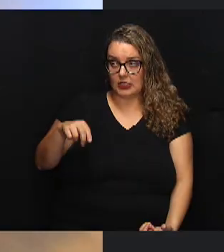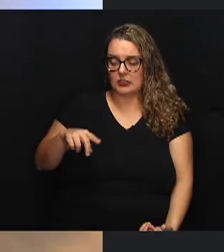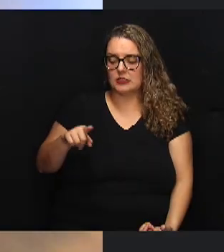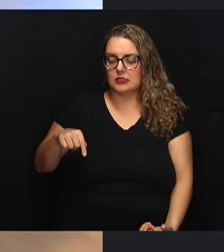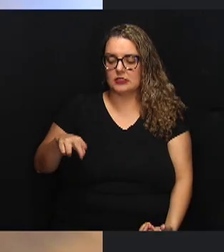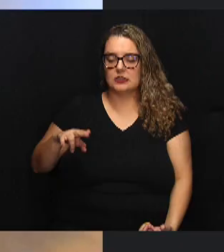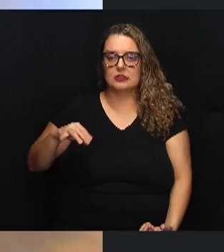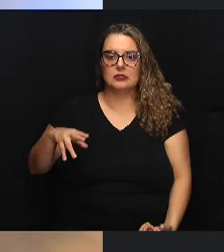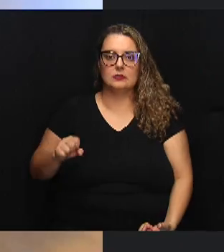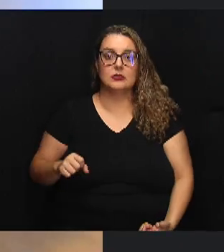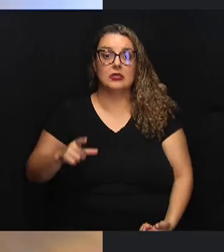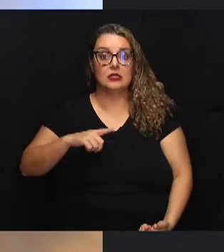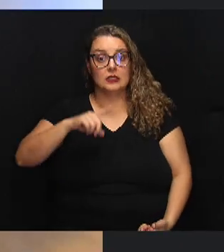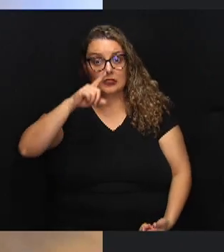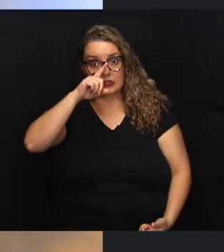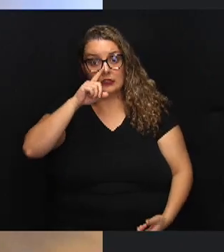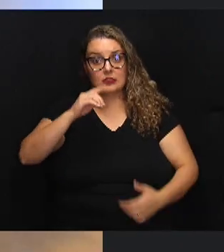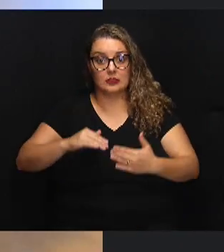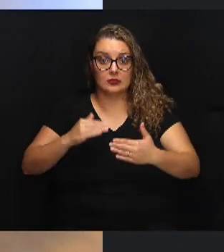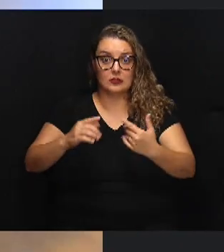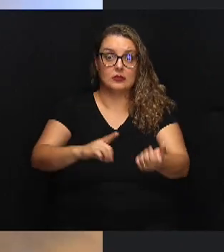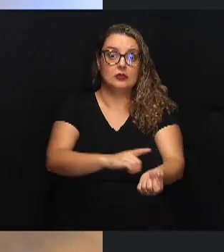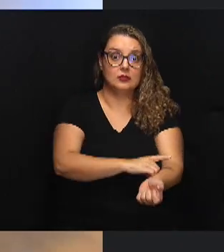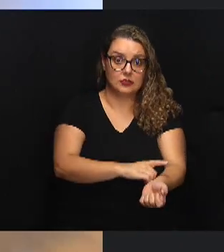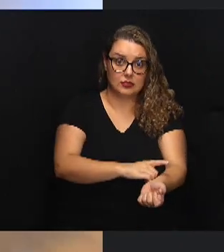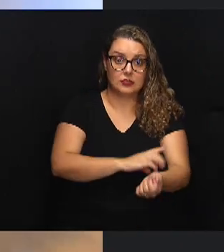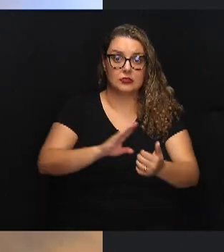um risco maior de desenvolver diabetes.